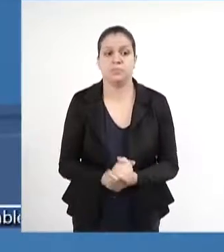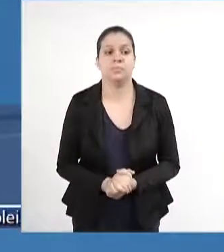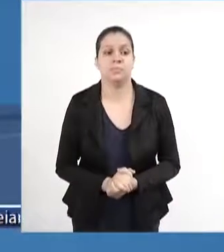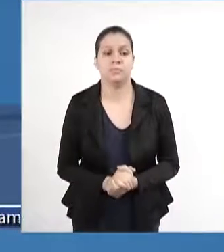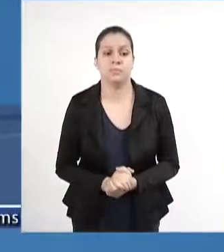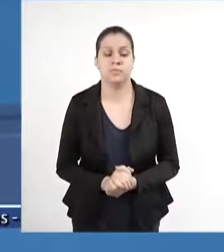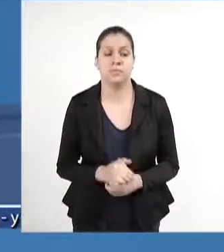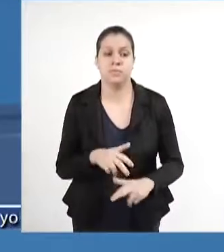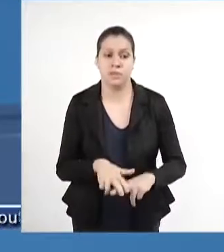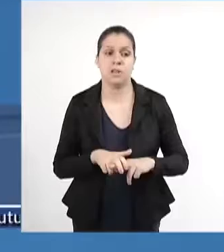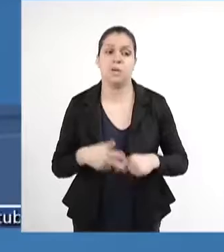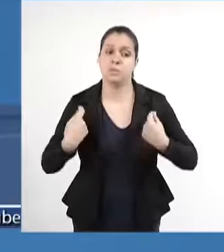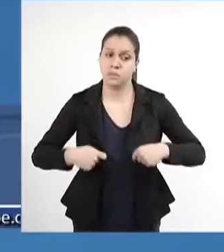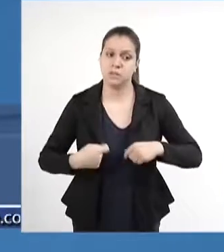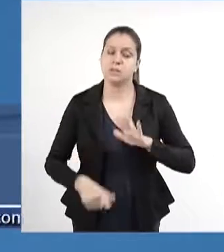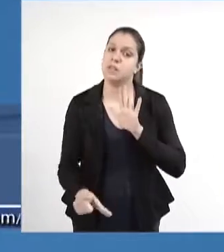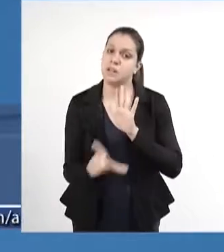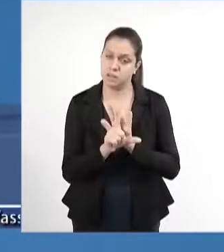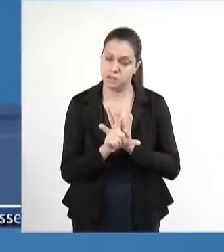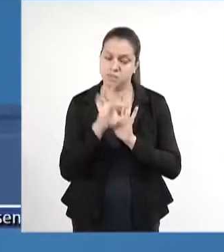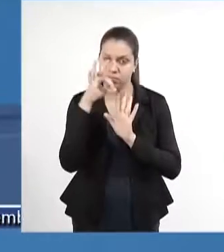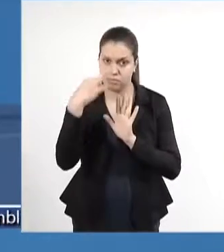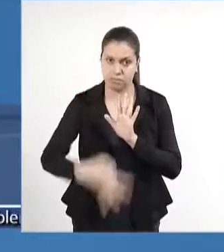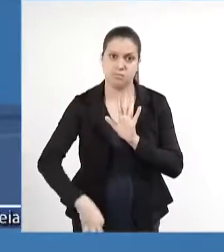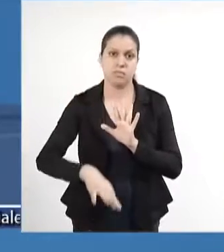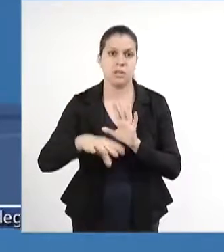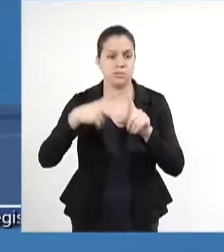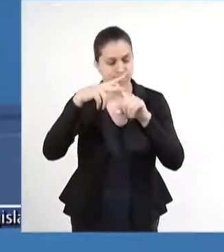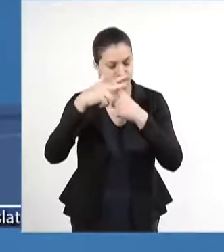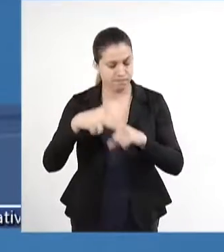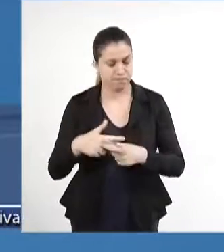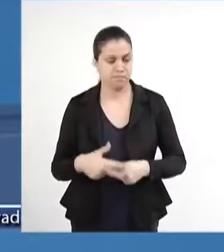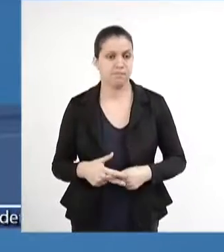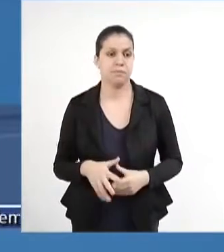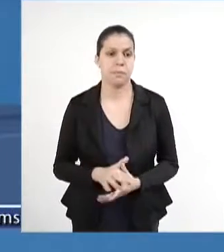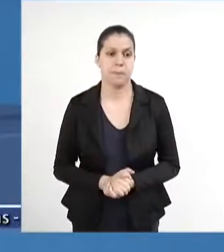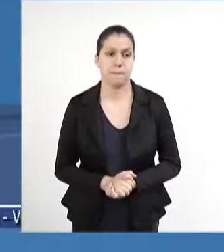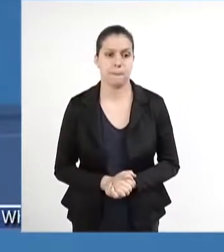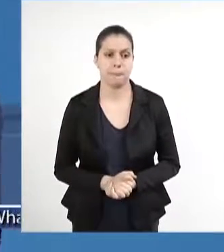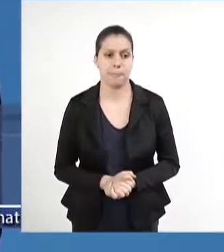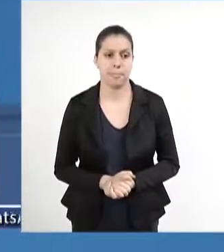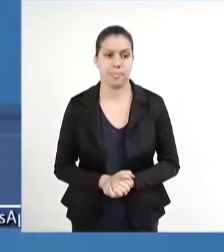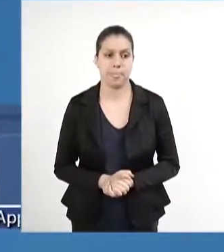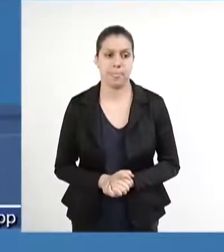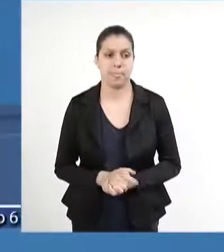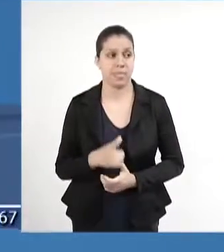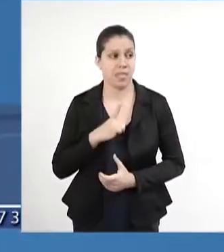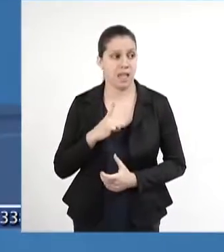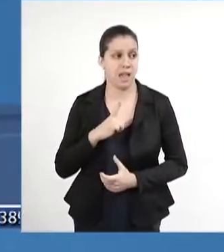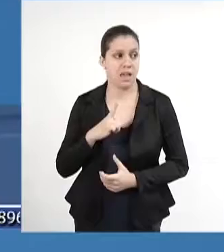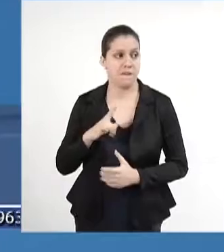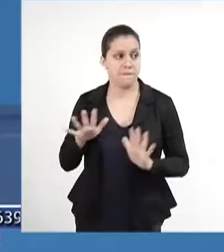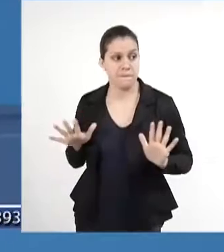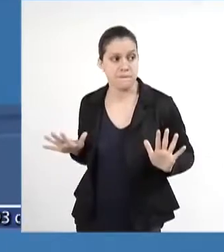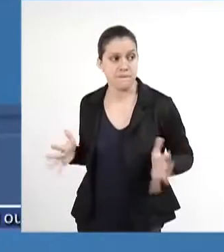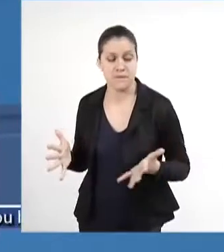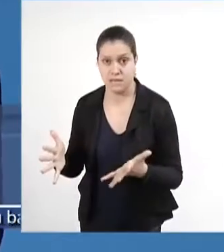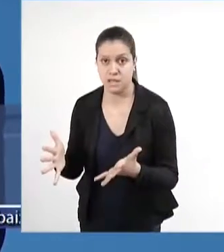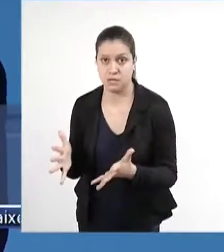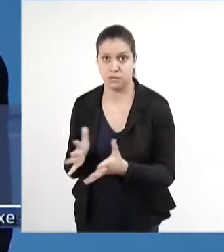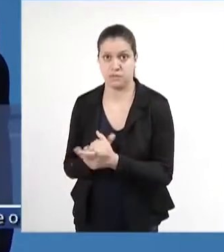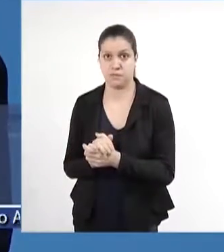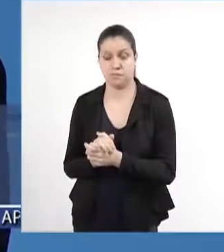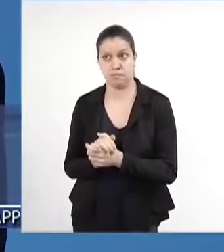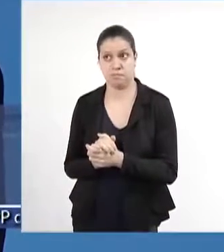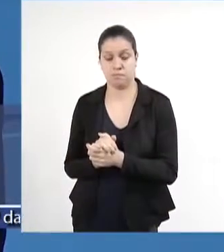de fato, essa lei precisa ser revista, né? Se, por um lado, ela incentiva a exportação, por outro lado,